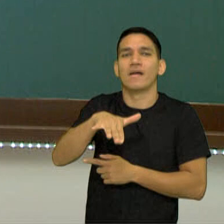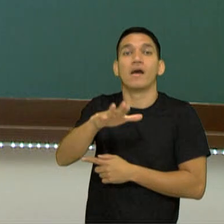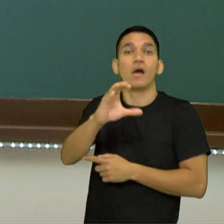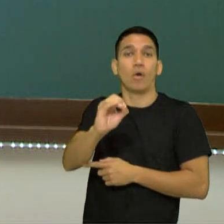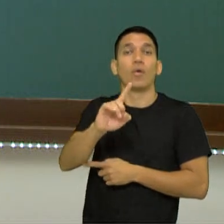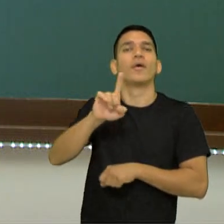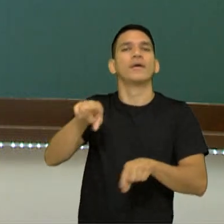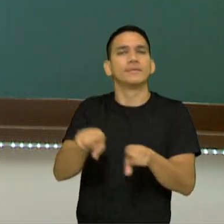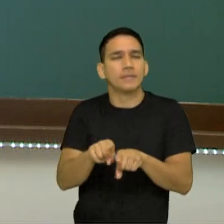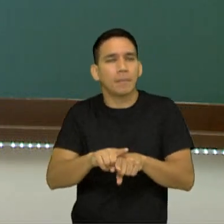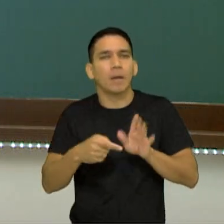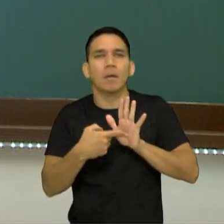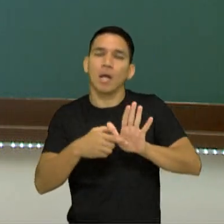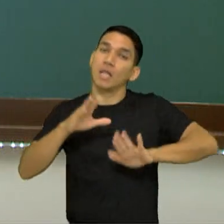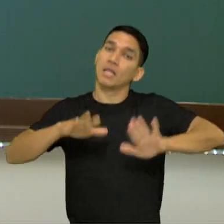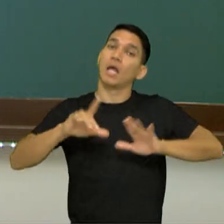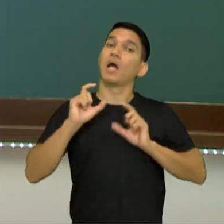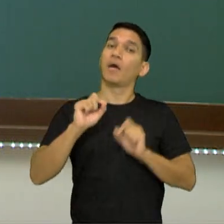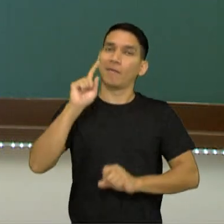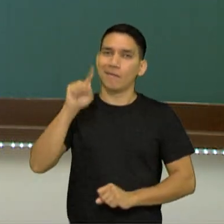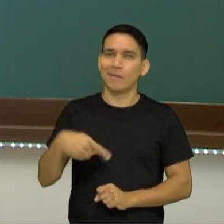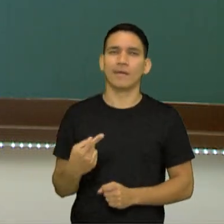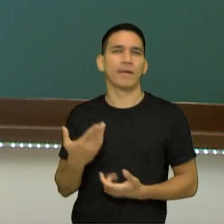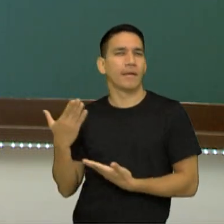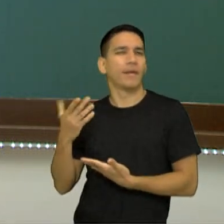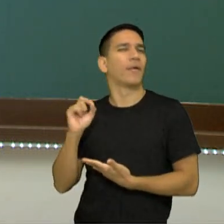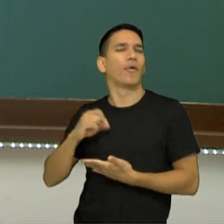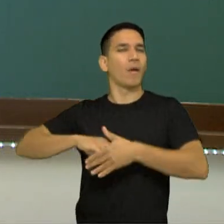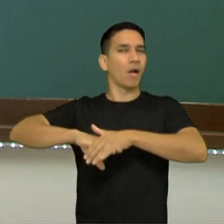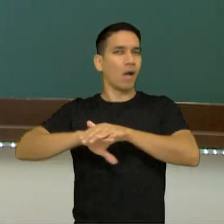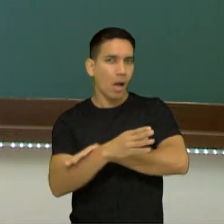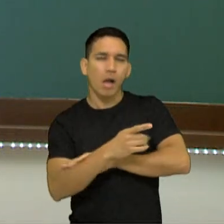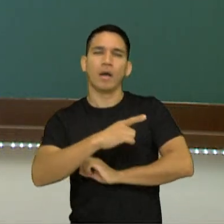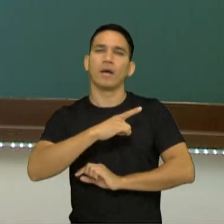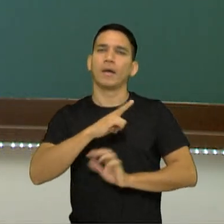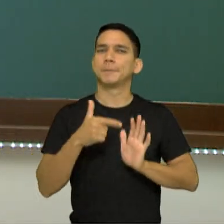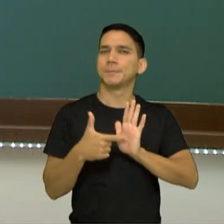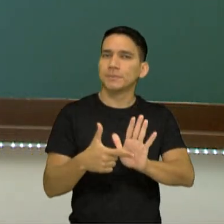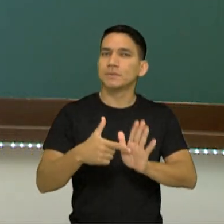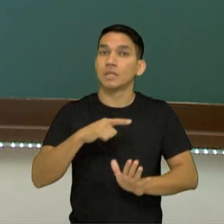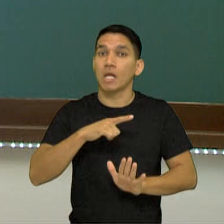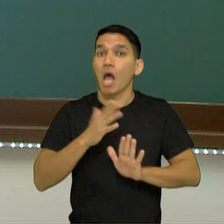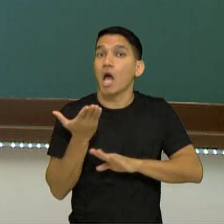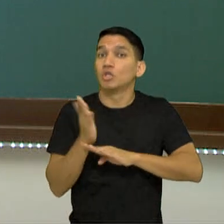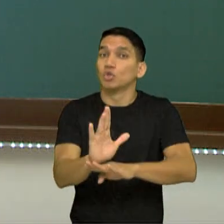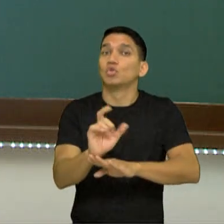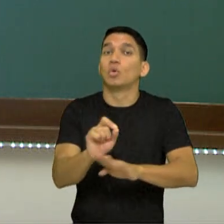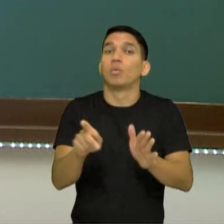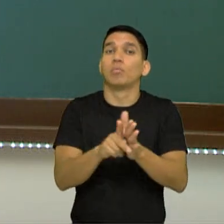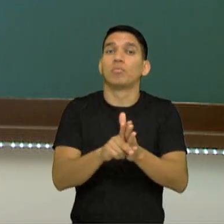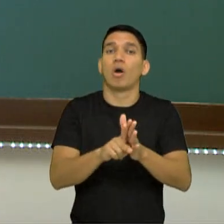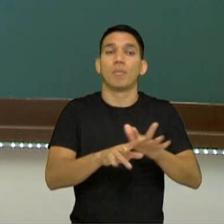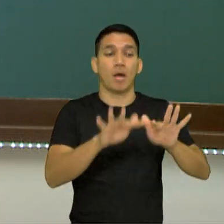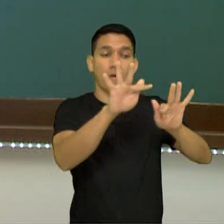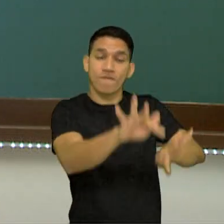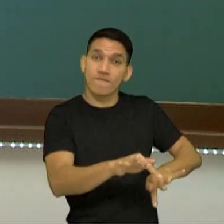tem também, talvez, ali um costume que vai ajudar na